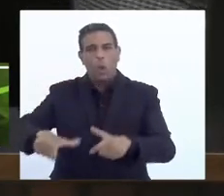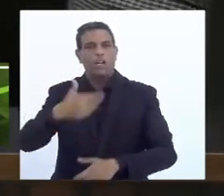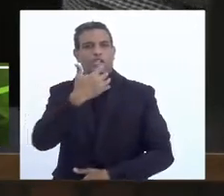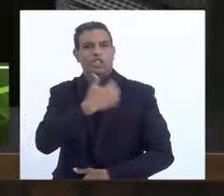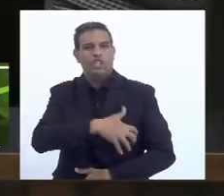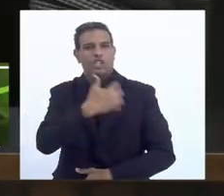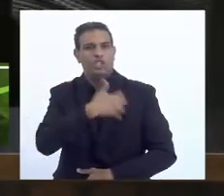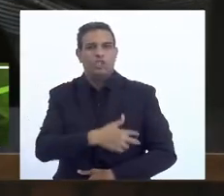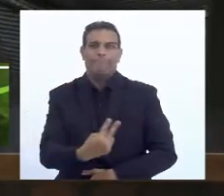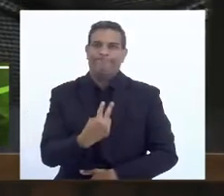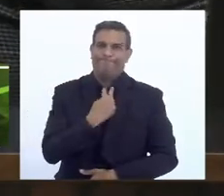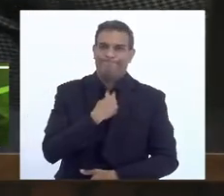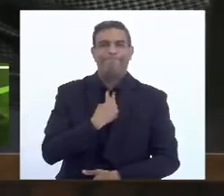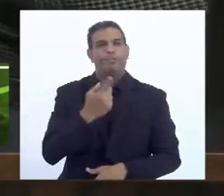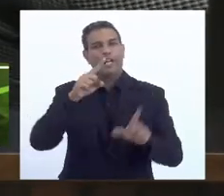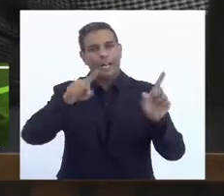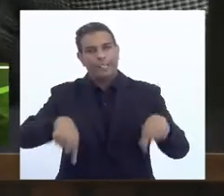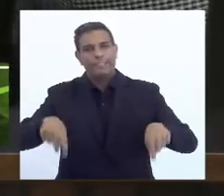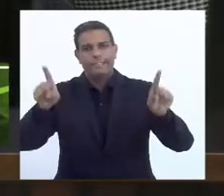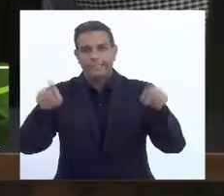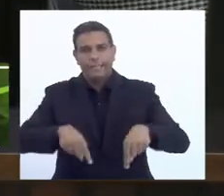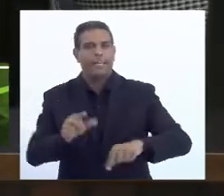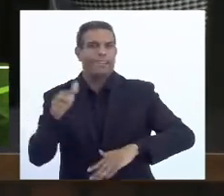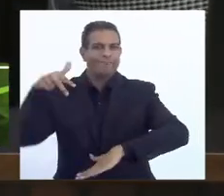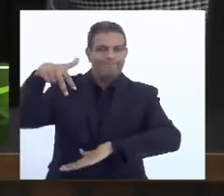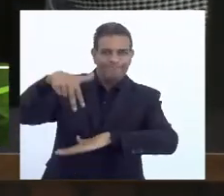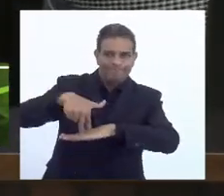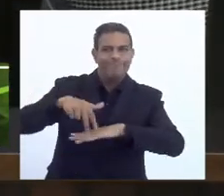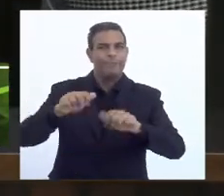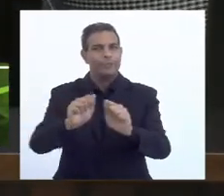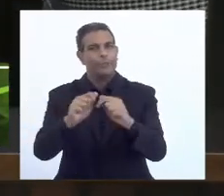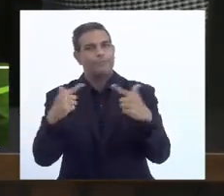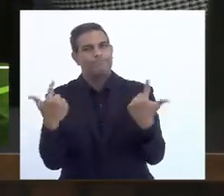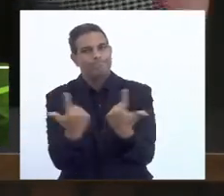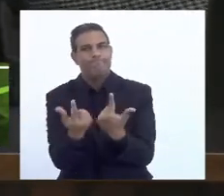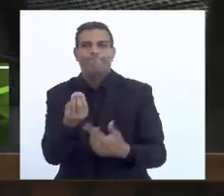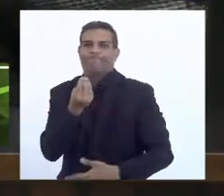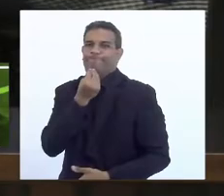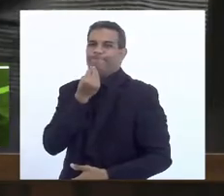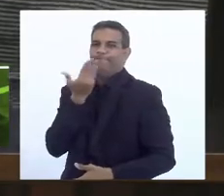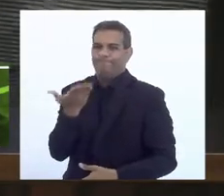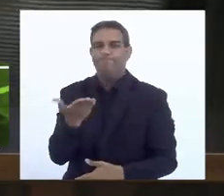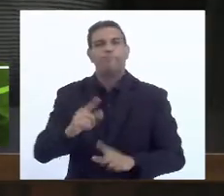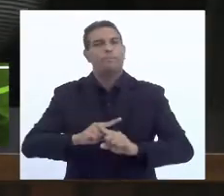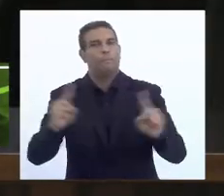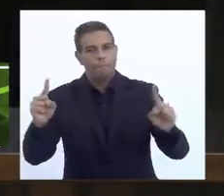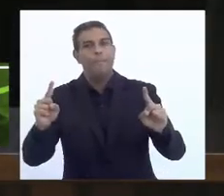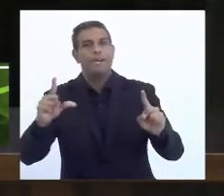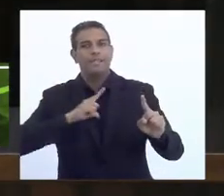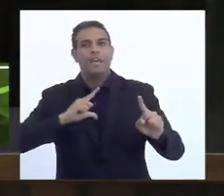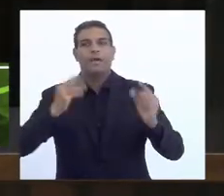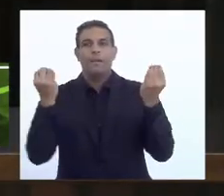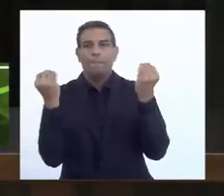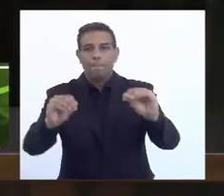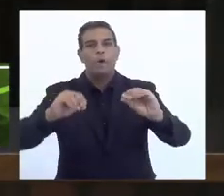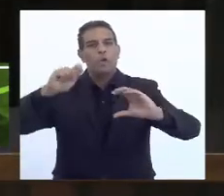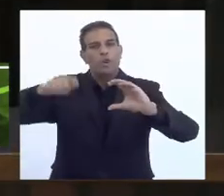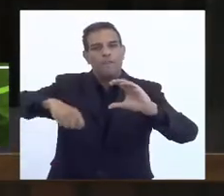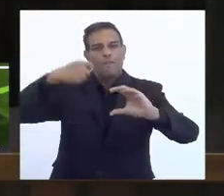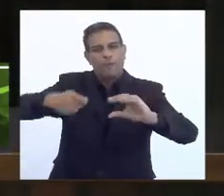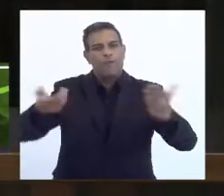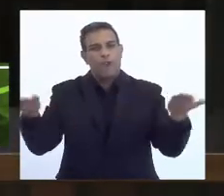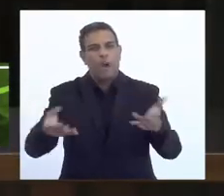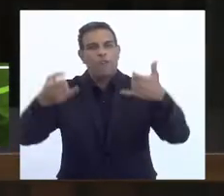rápida. Então, ela não vai vir, obviamente, né, mas mandou um vídeo que nós